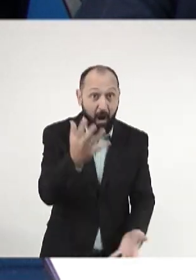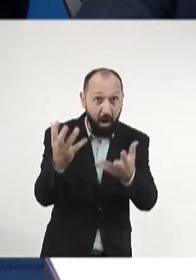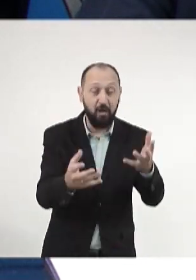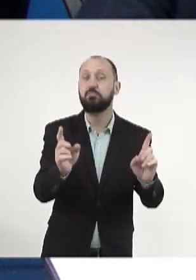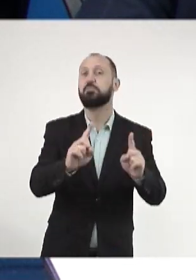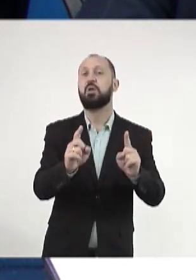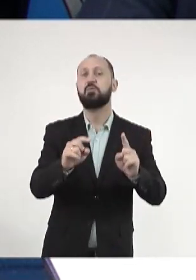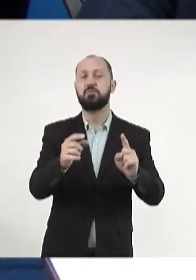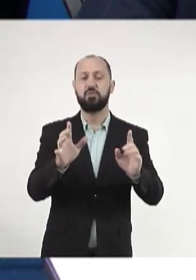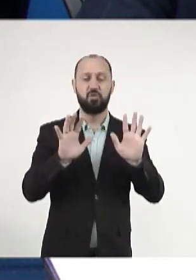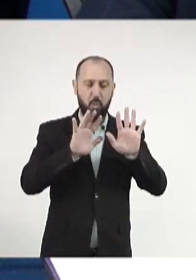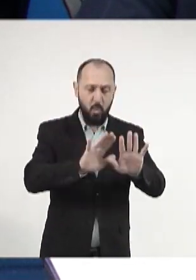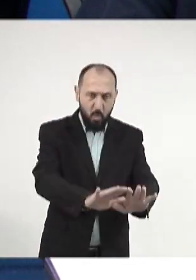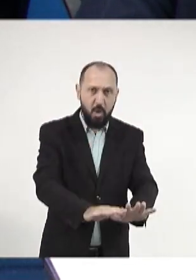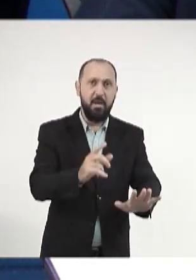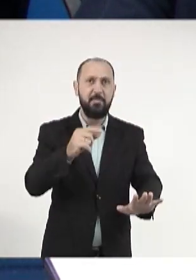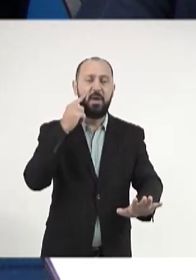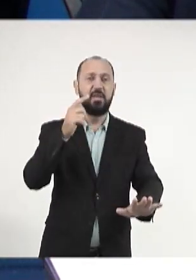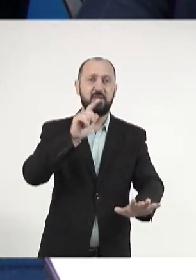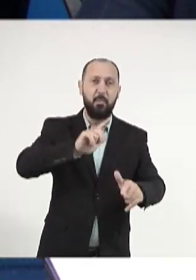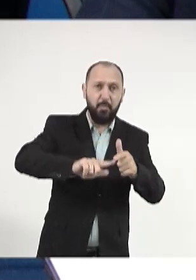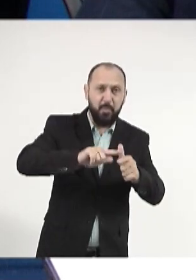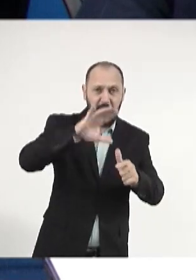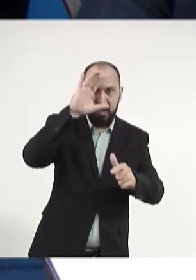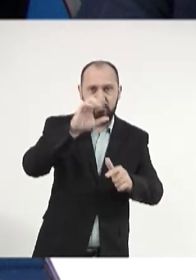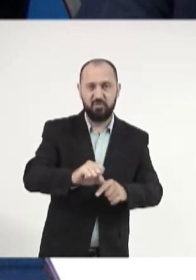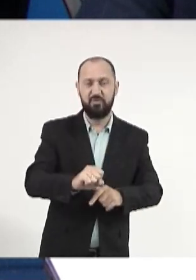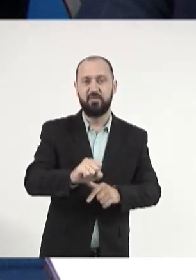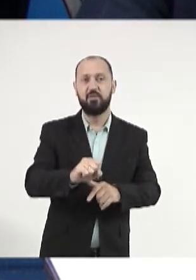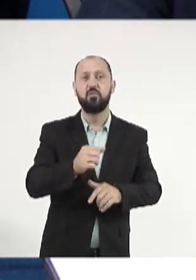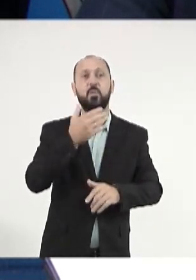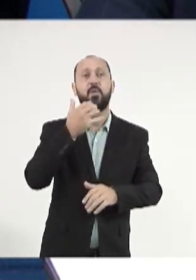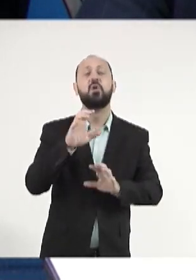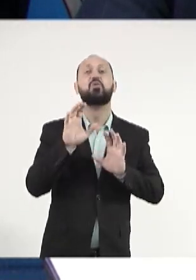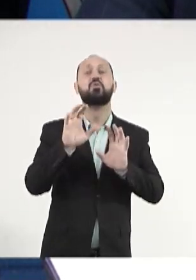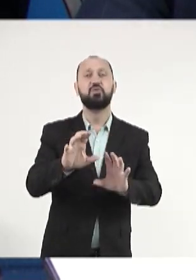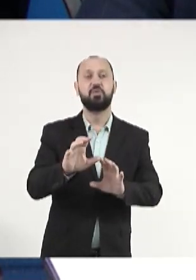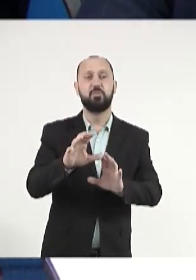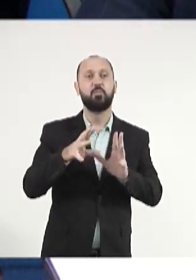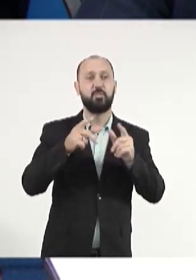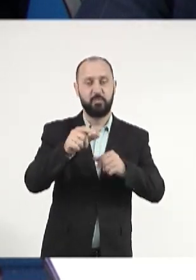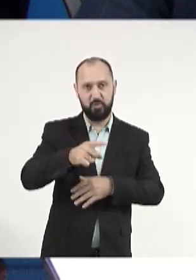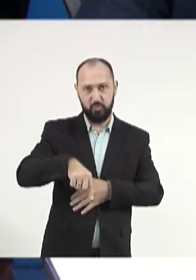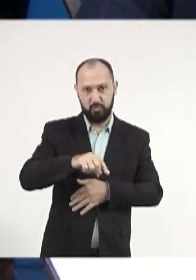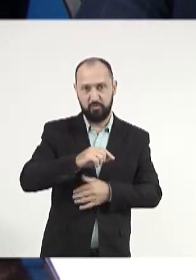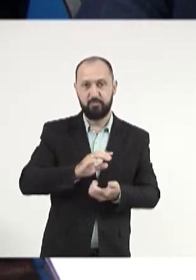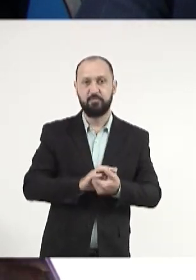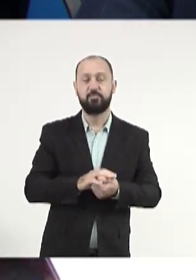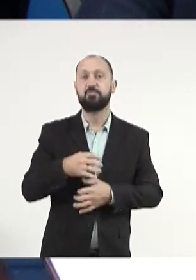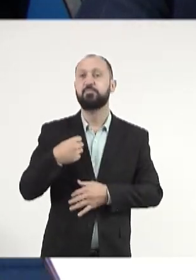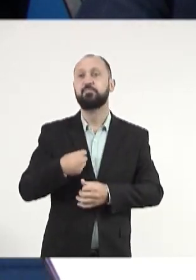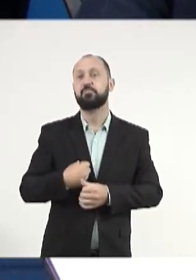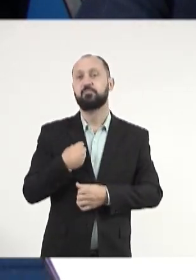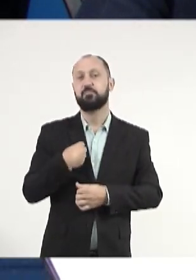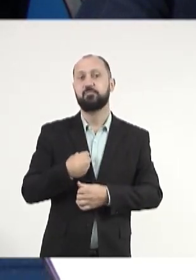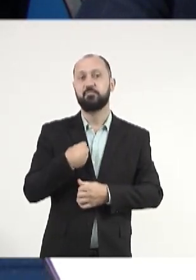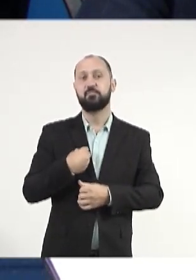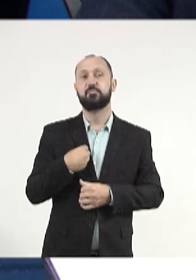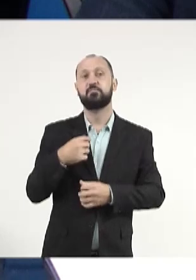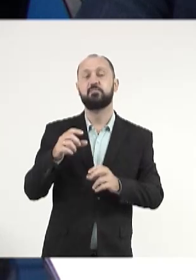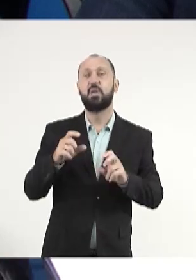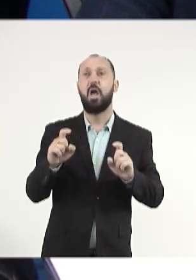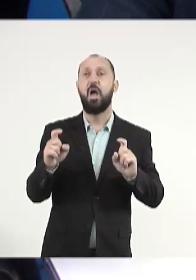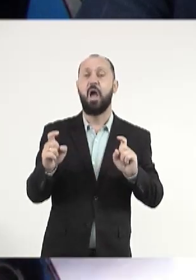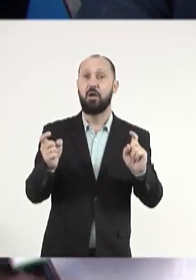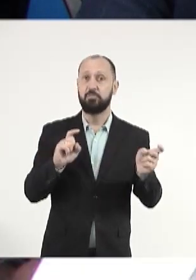de solucionar este problema no melhor possível para todos. Registramos aqui, encerrando o